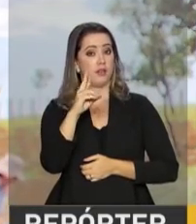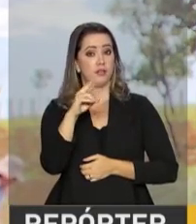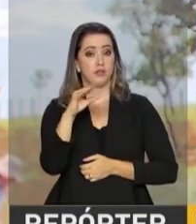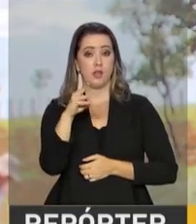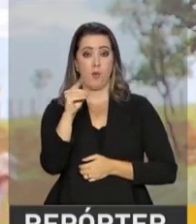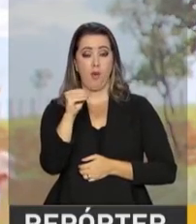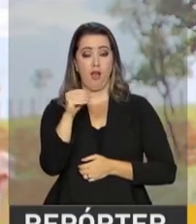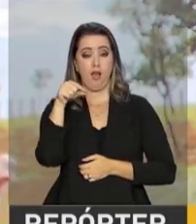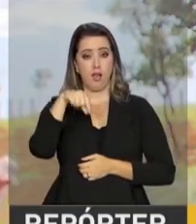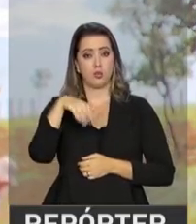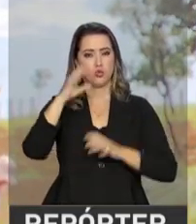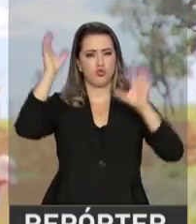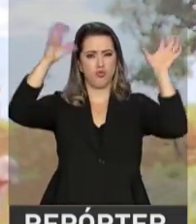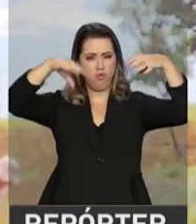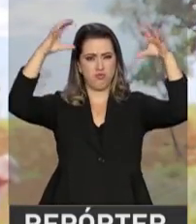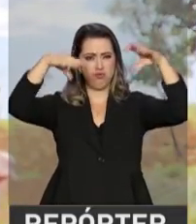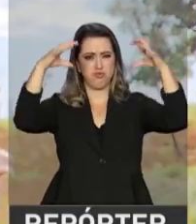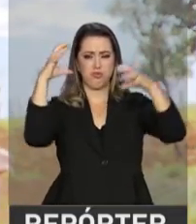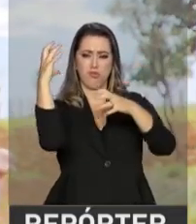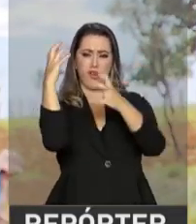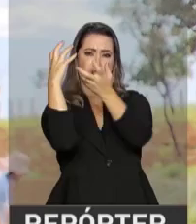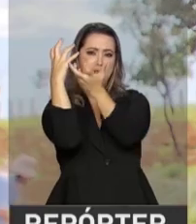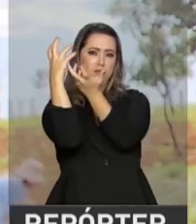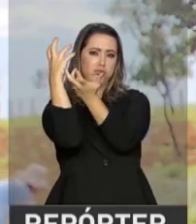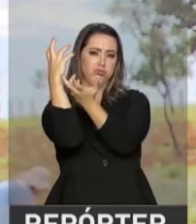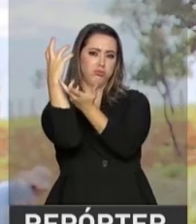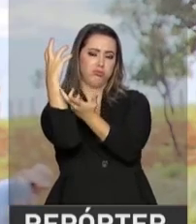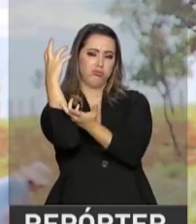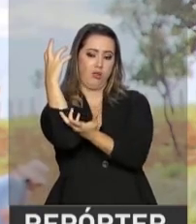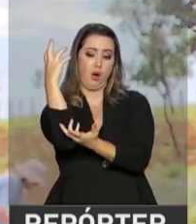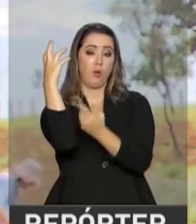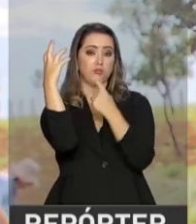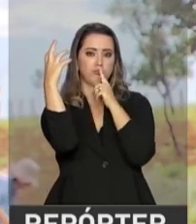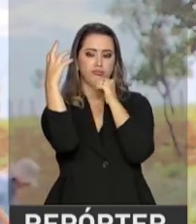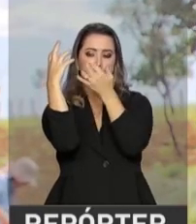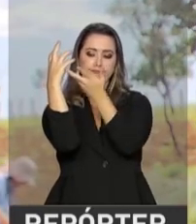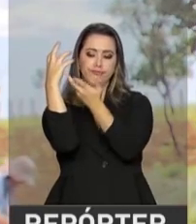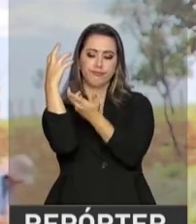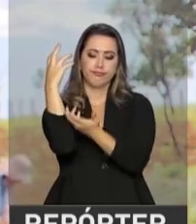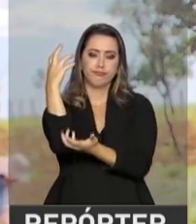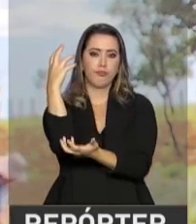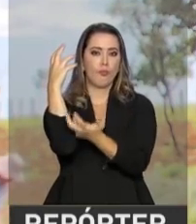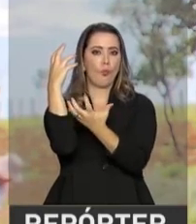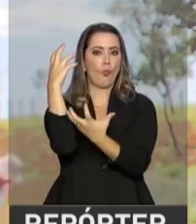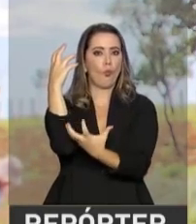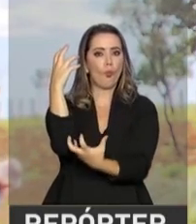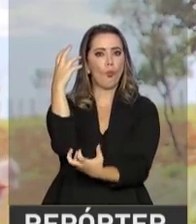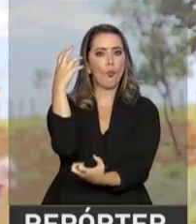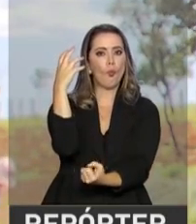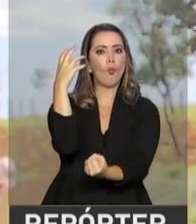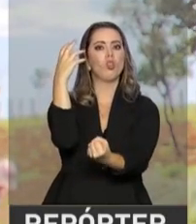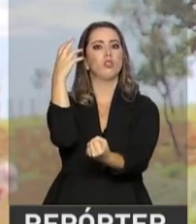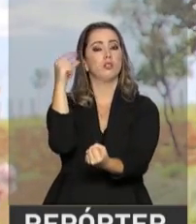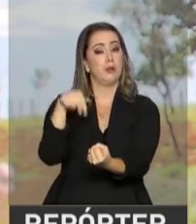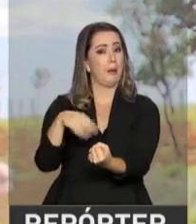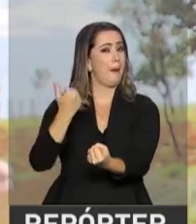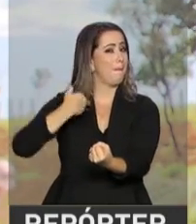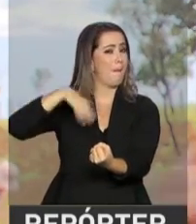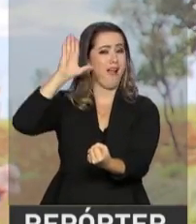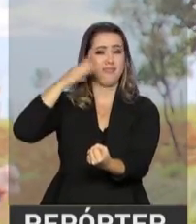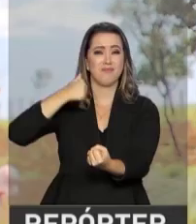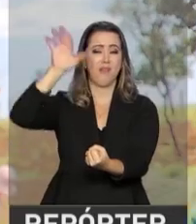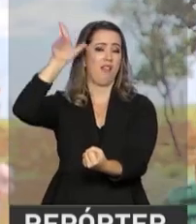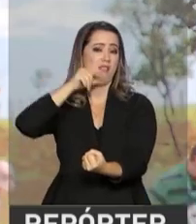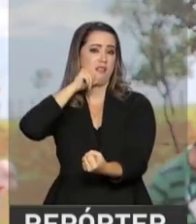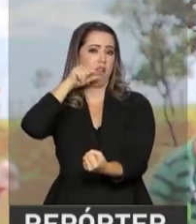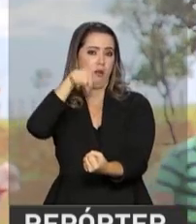água da chuva para dentro do lençol freático né e gente também está querendo estudar isso faz parte dessas dessas ações que a gente vai fazer